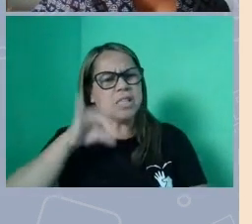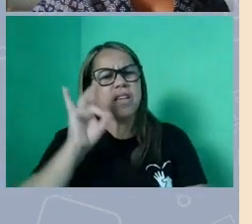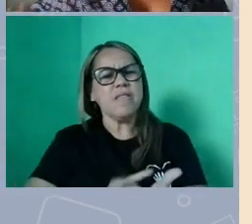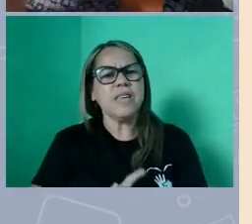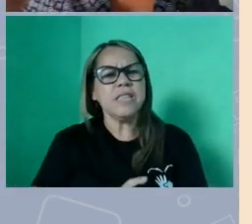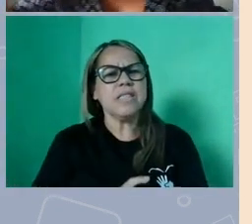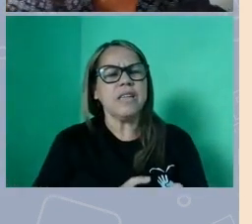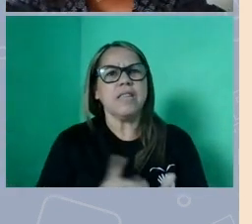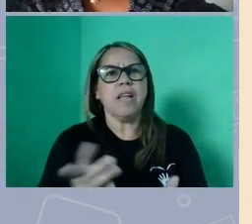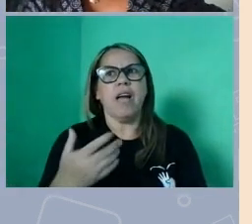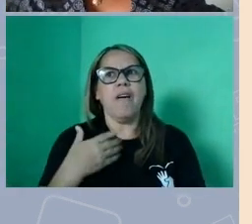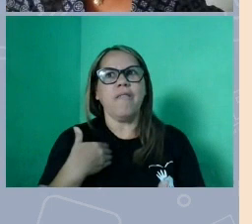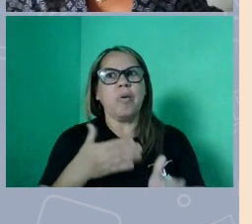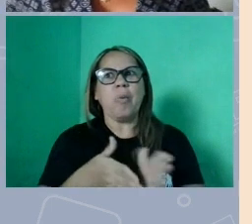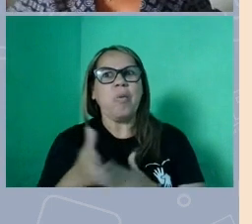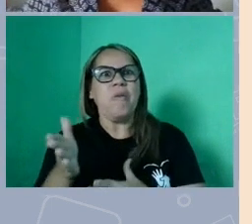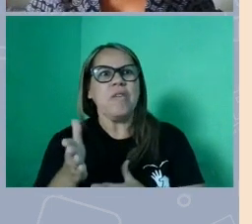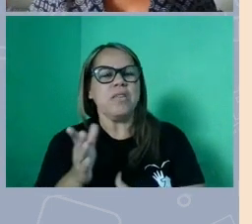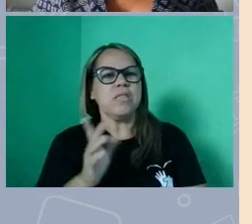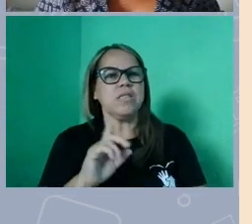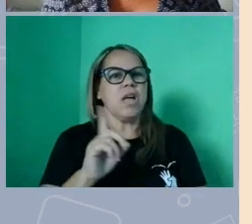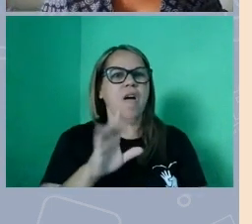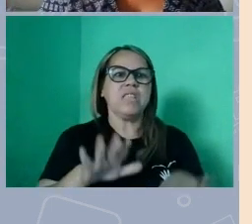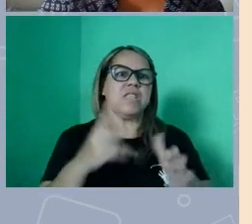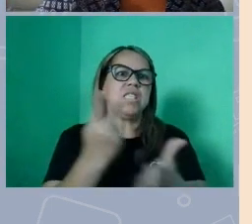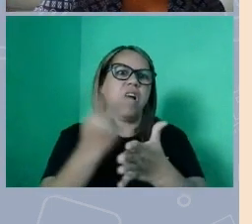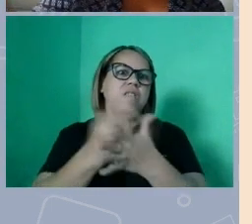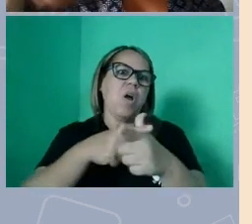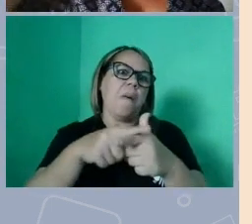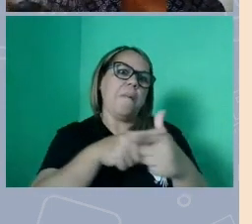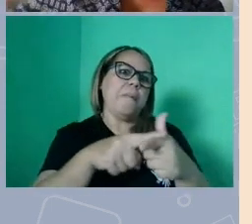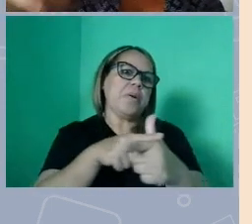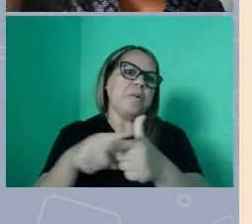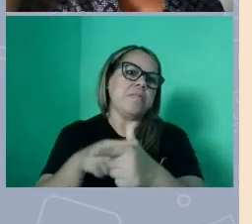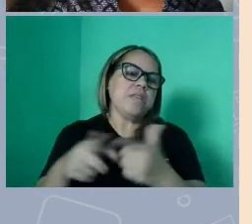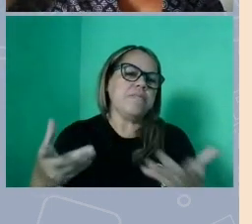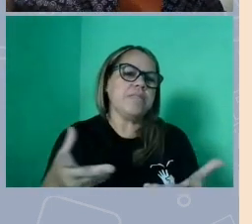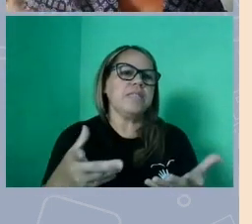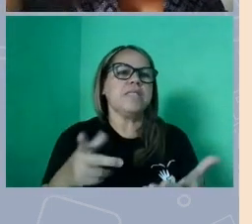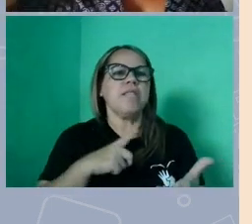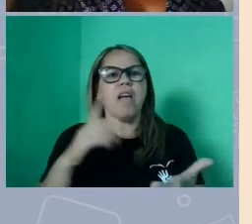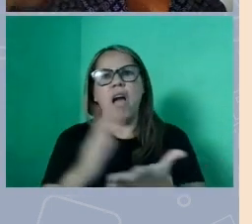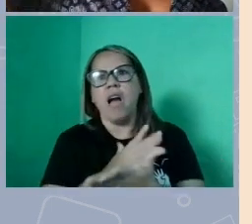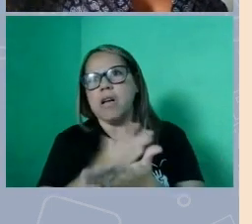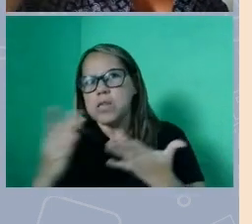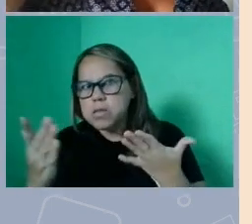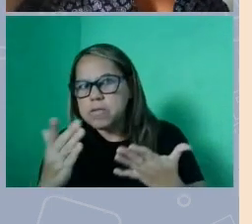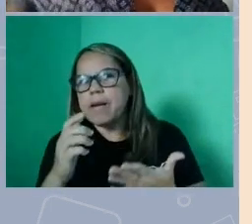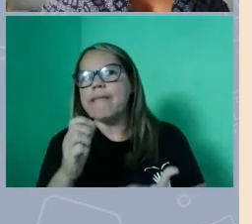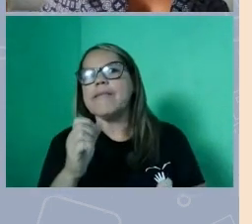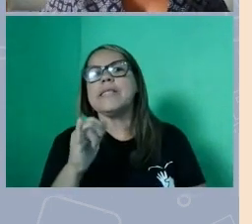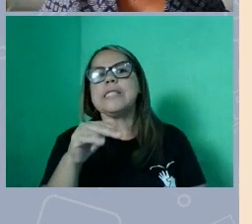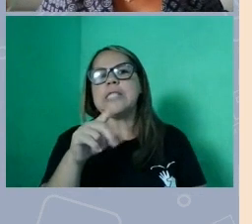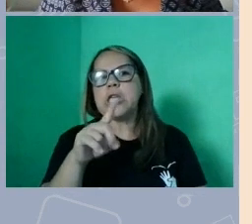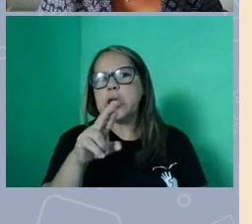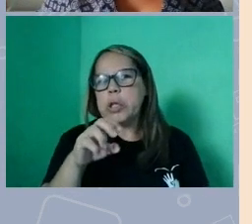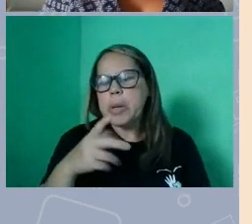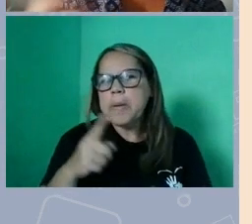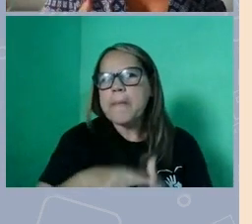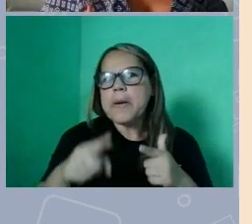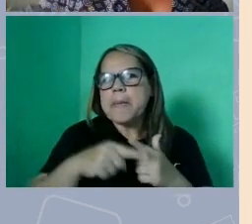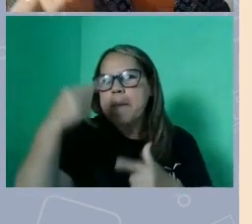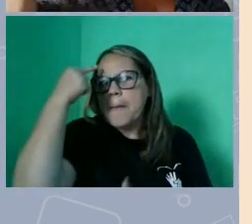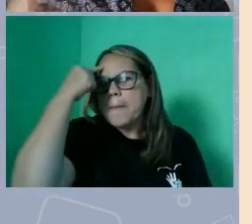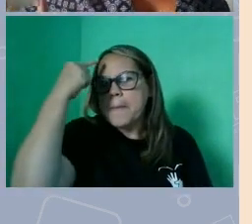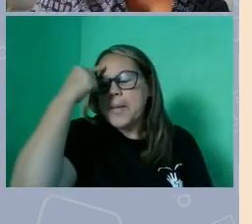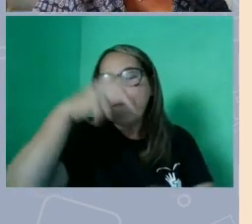escape né muitas vezes até se torna um problema né a gente tem já algumas síndromes e problemas psicossociais realmente tem